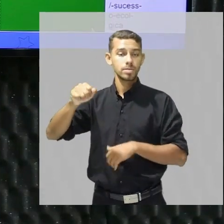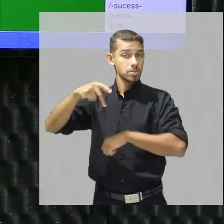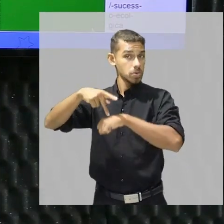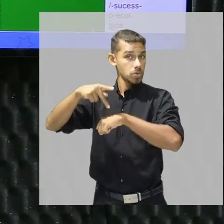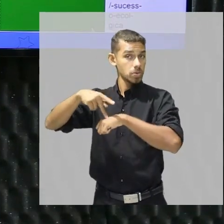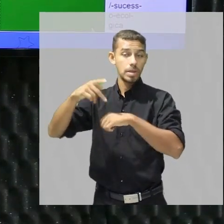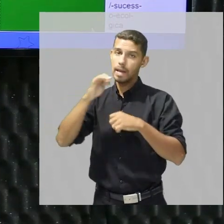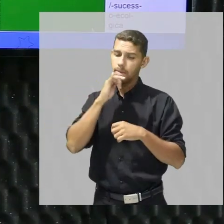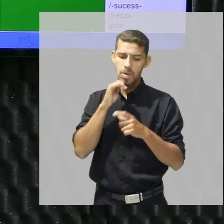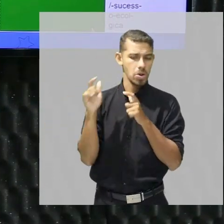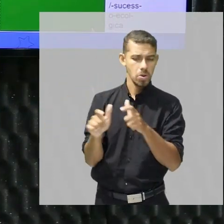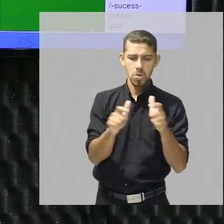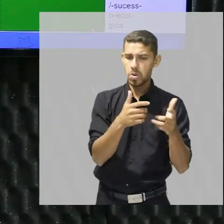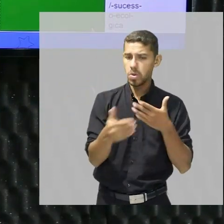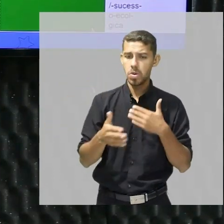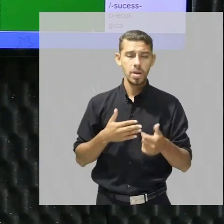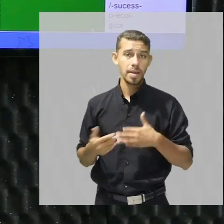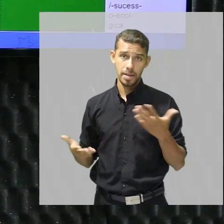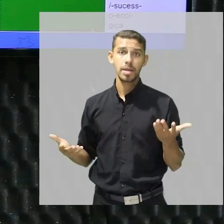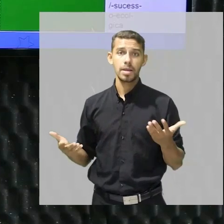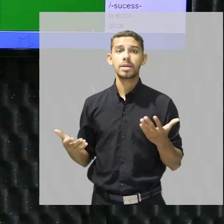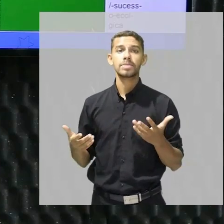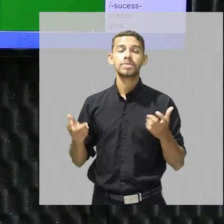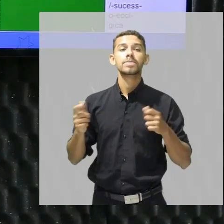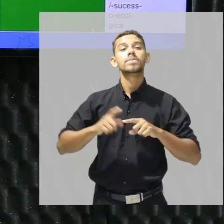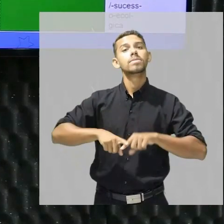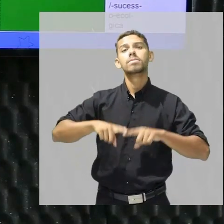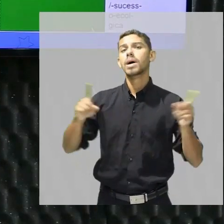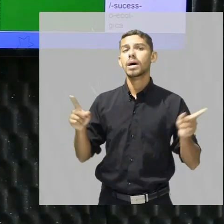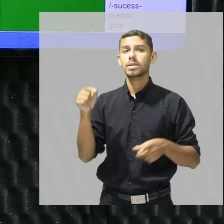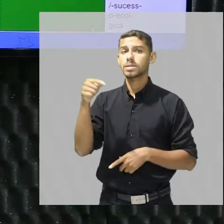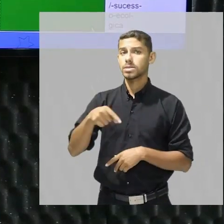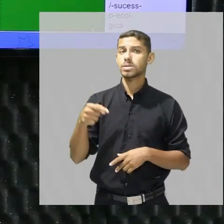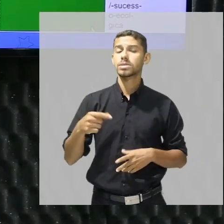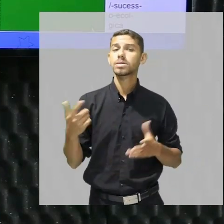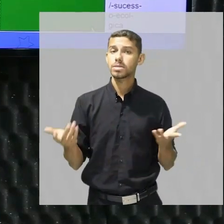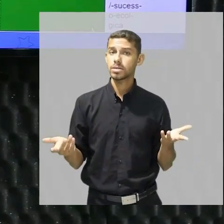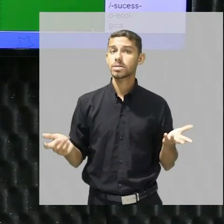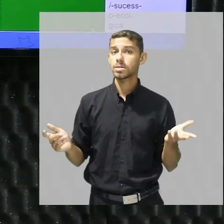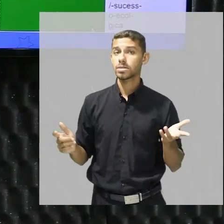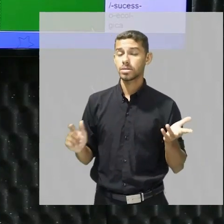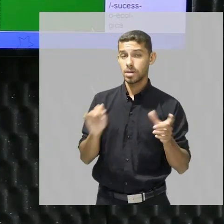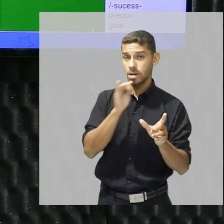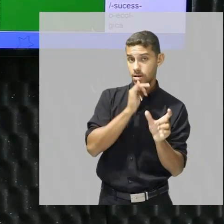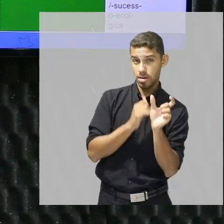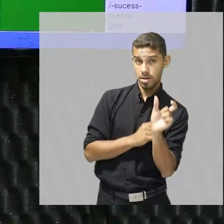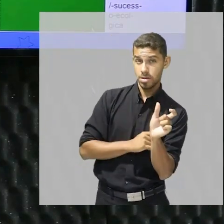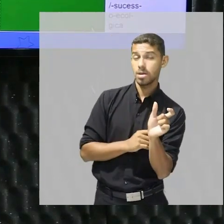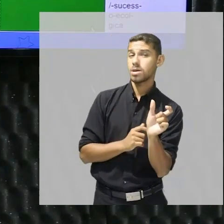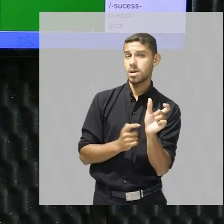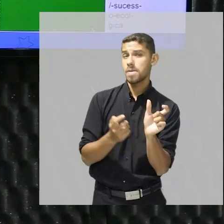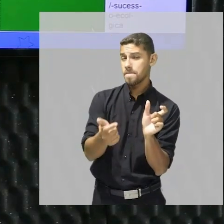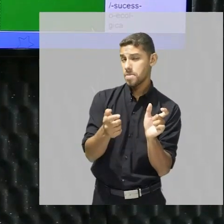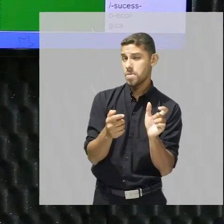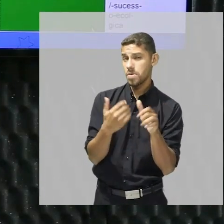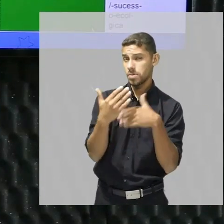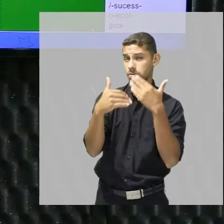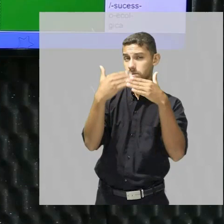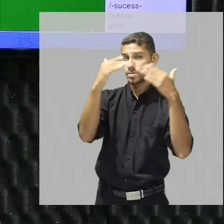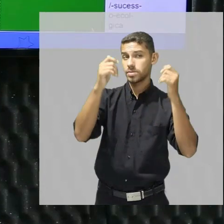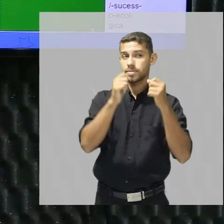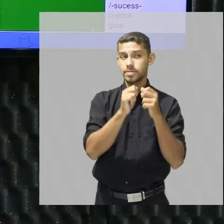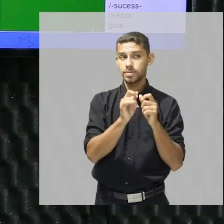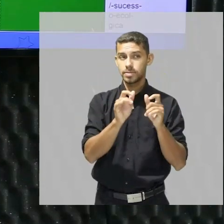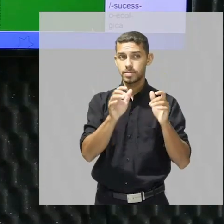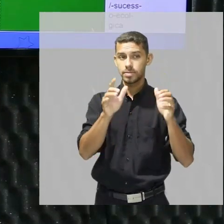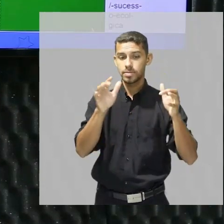Ela nasce em qualquer local, gente, tá? Mas essas plantas que são pouco exigentes, quando elas vão se desenvolvendo,